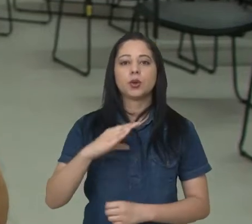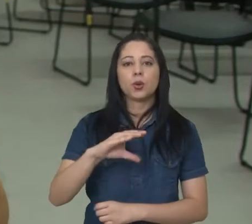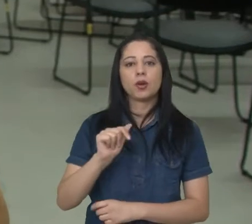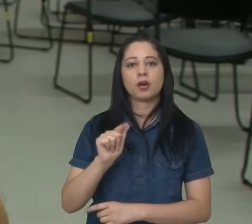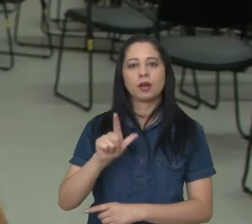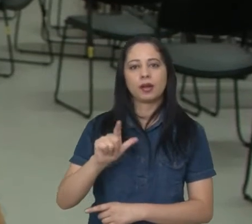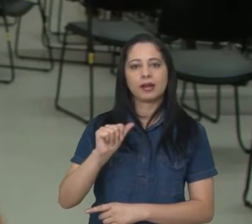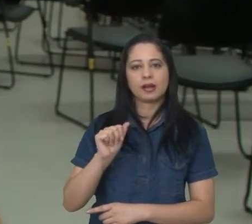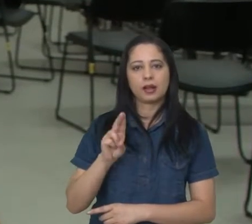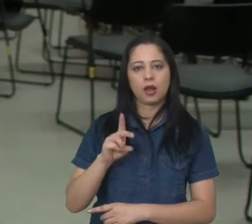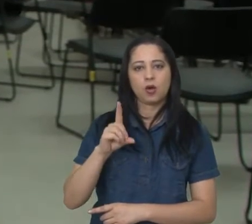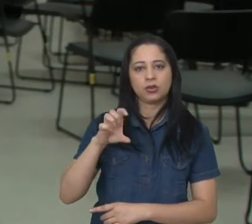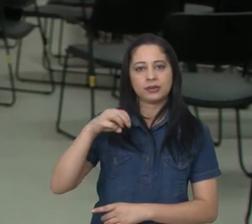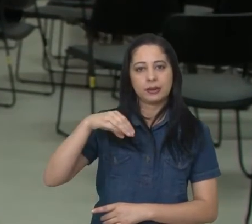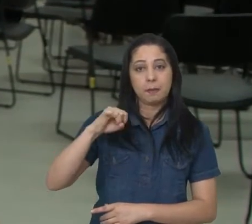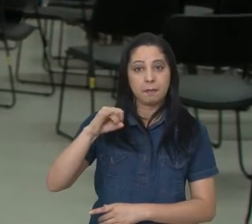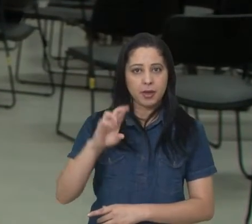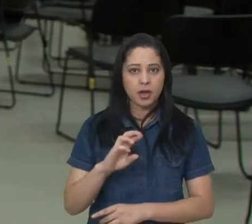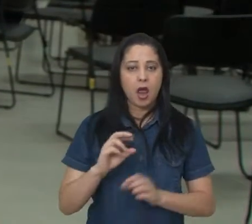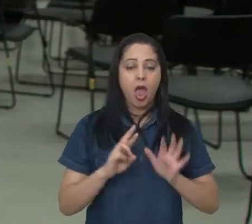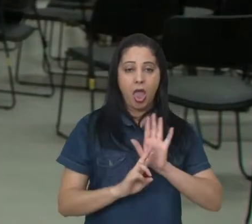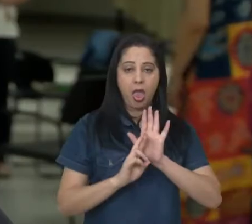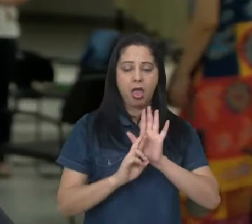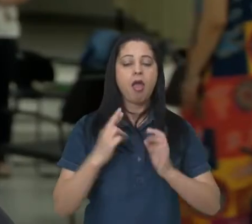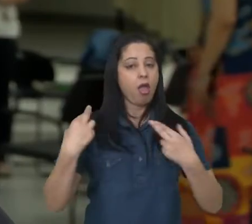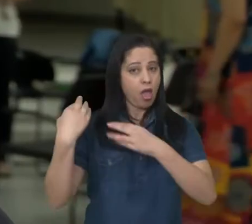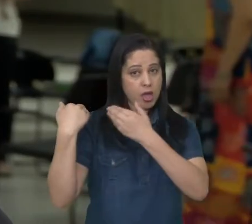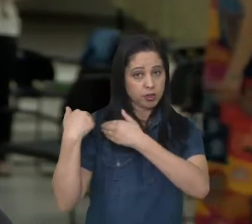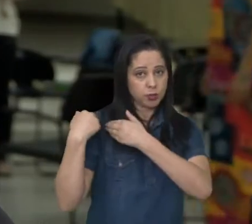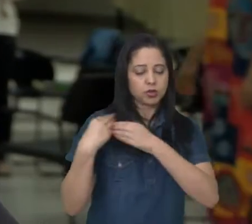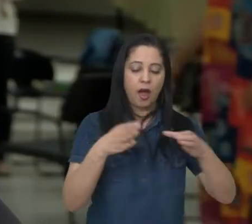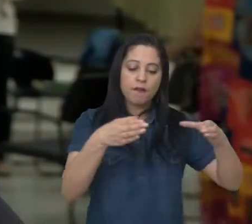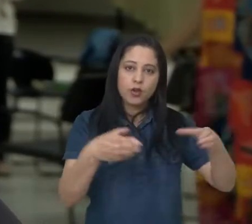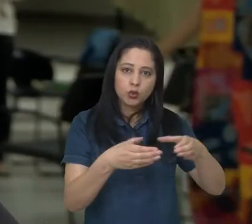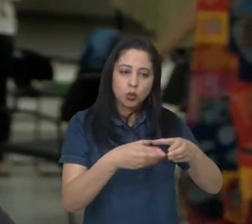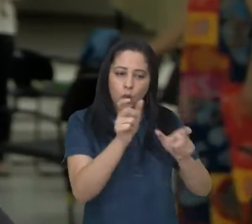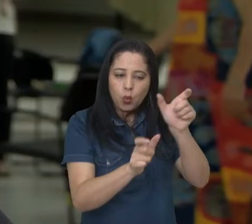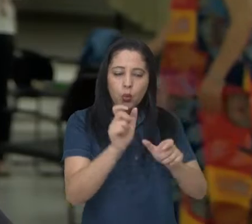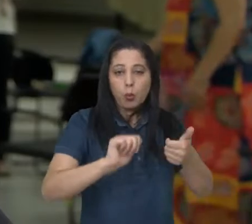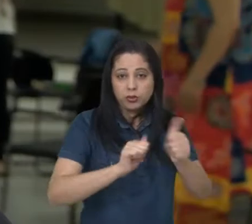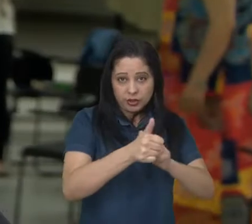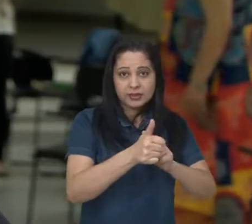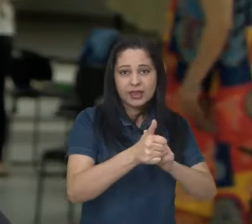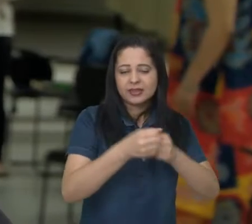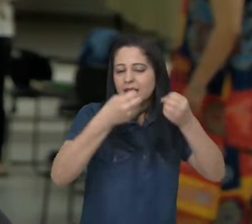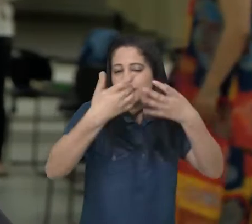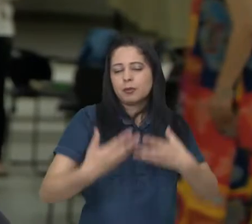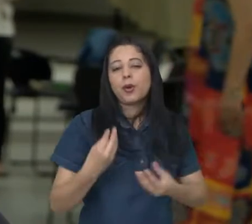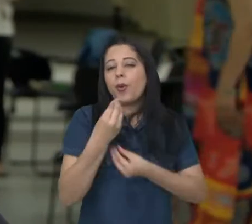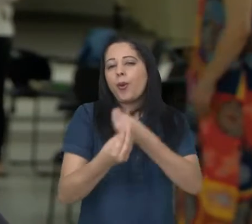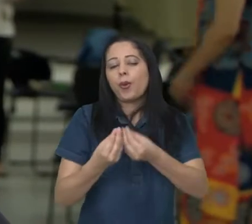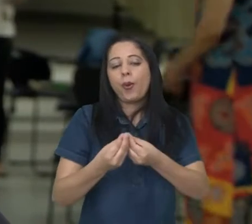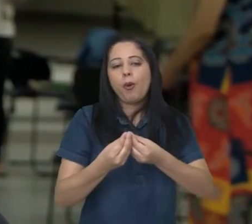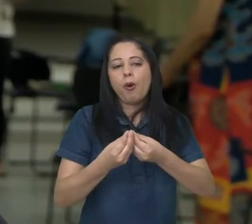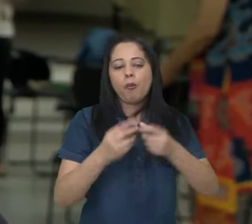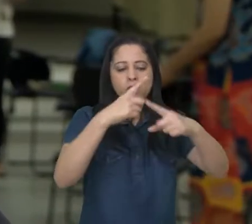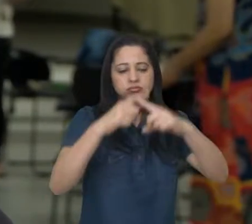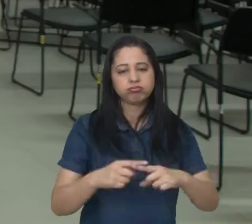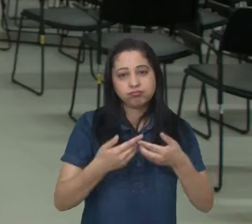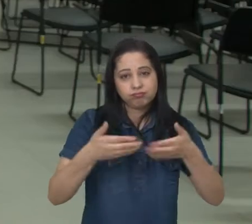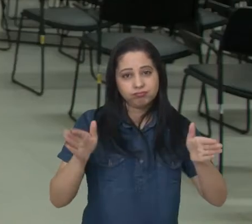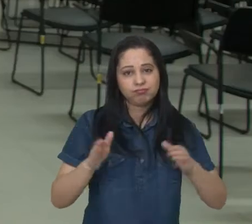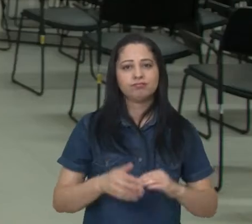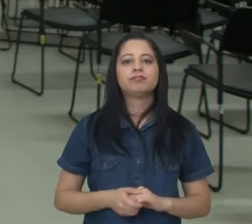foi responsável por chefiar a delegação joseense, fez um balanço positivo sobre a participação da cidade nos Jogos